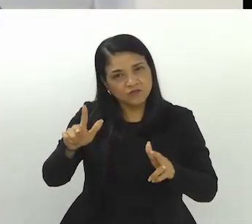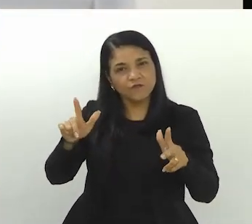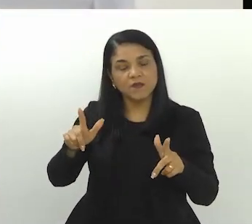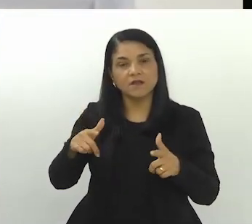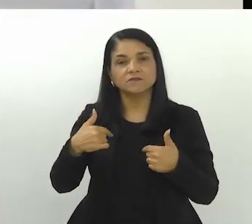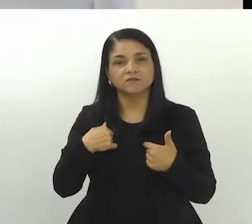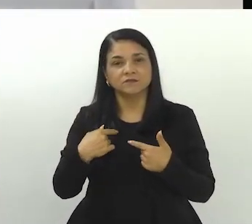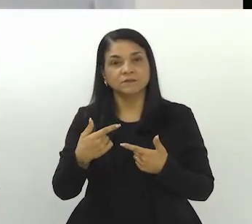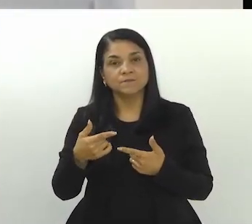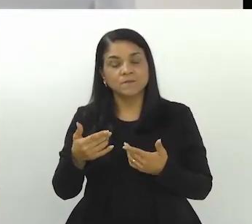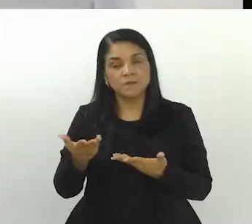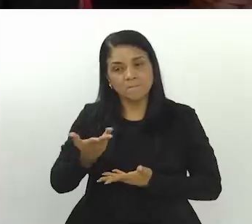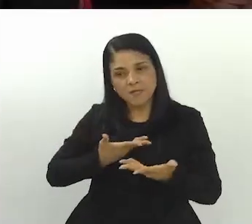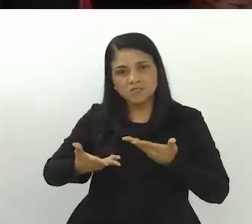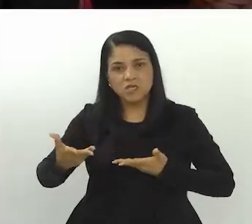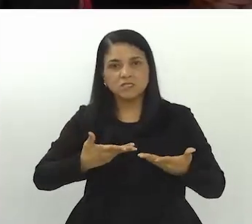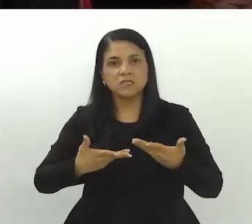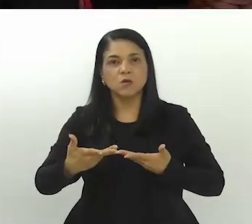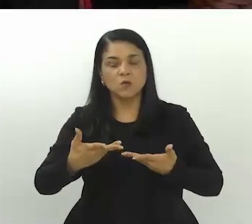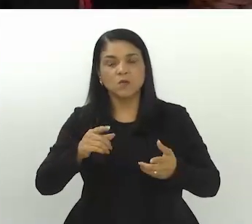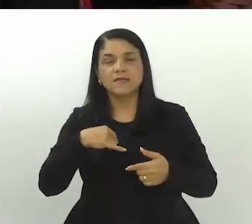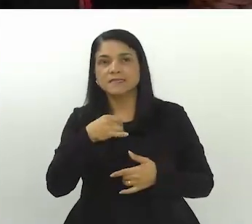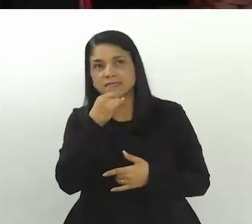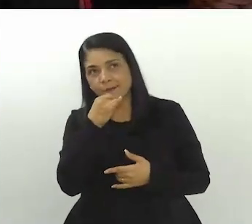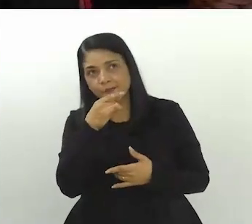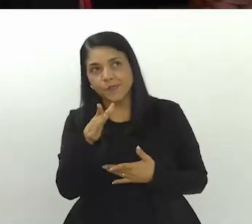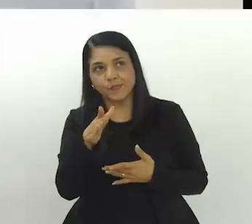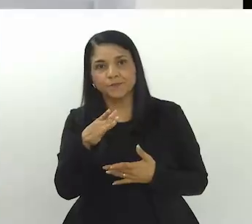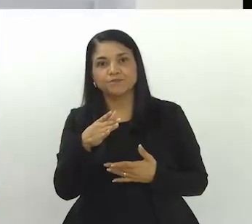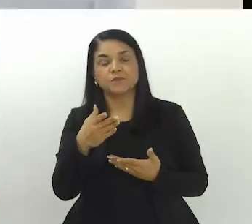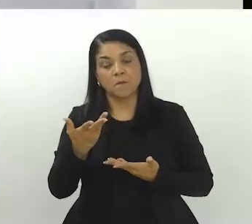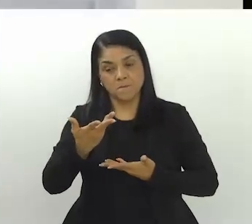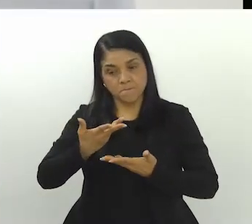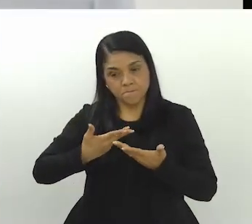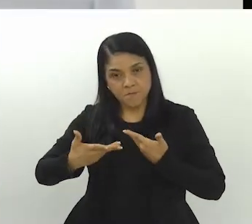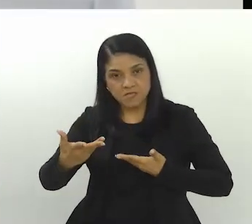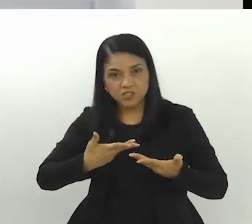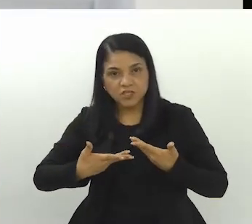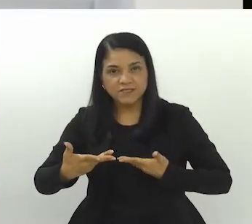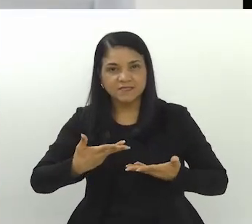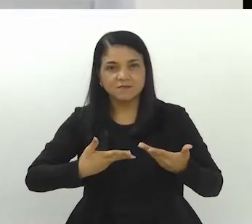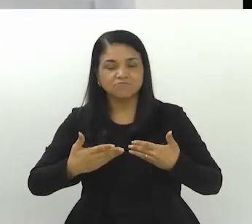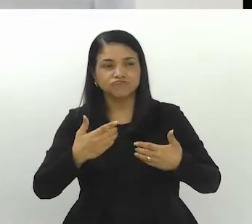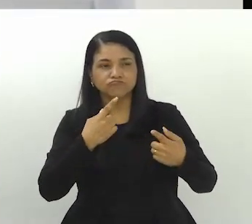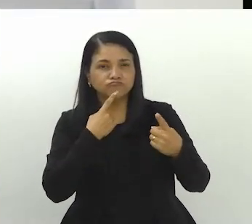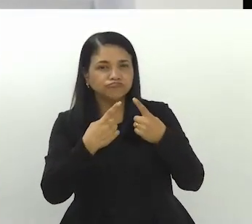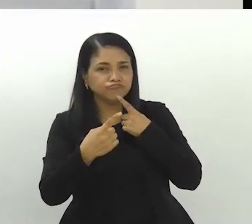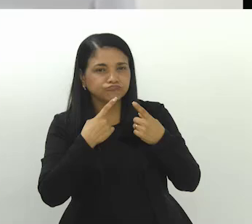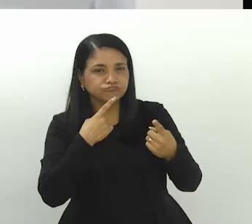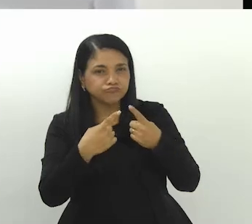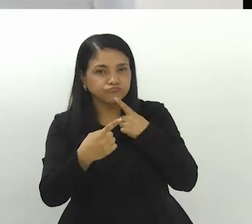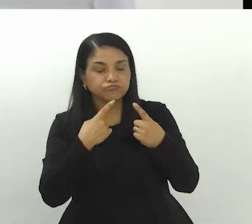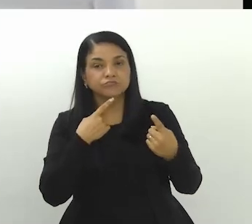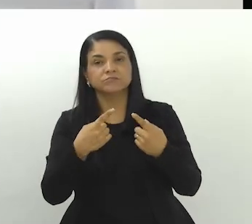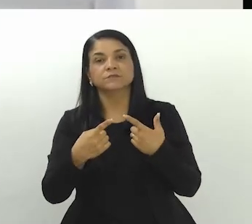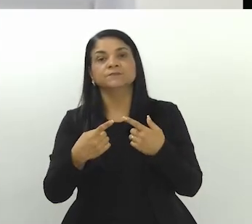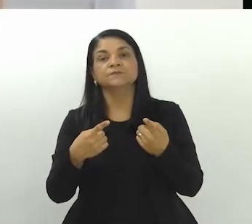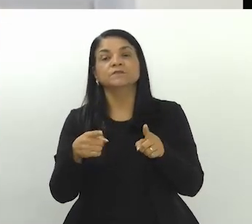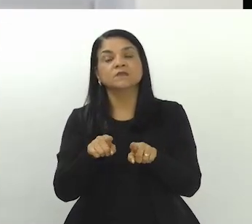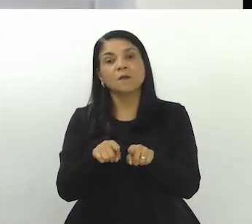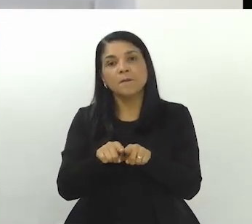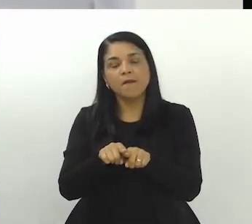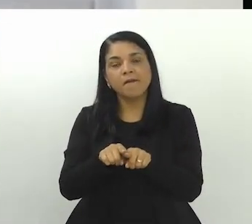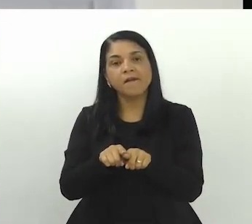outros caminhos. O caminho deles foi o caminho da mediação de conflito, por exemplo, o caminho deles foi mediação de conflito, eles apostaram